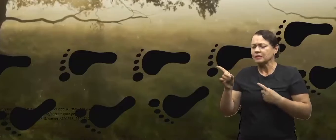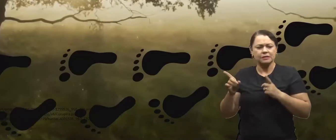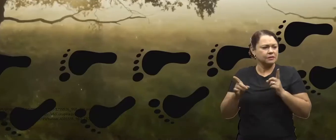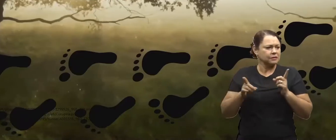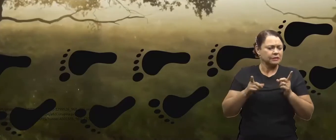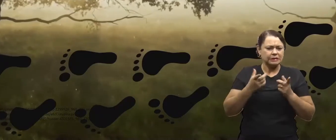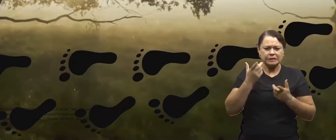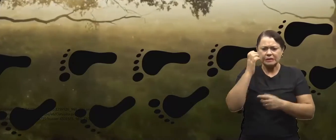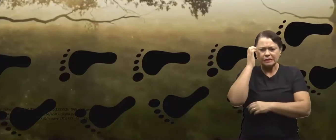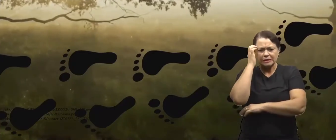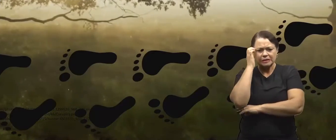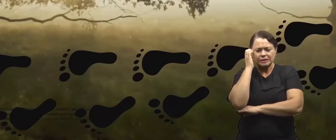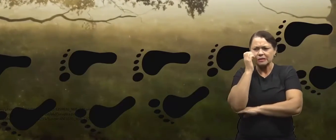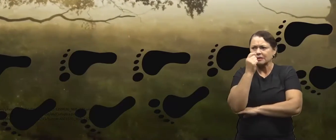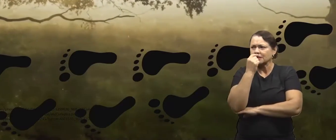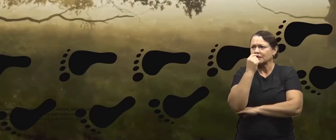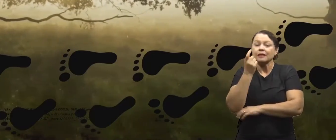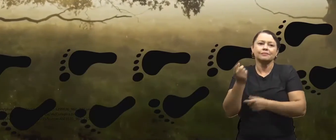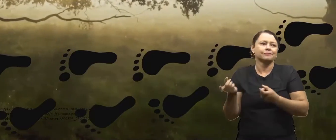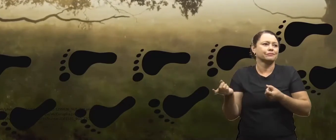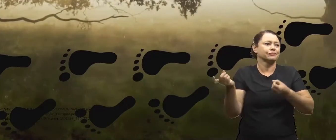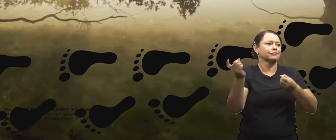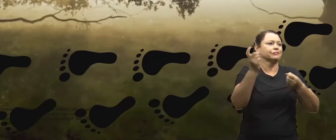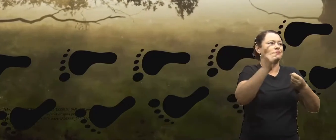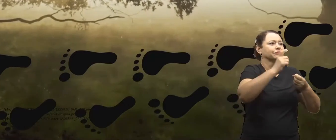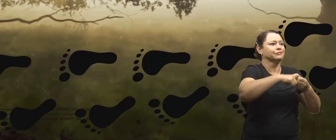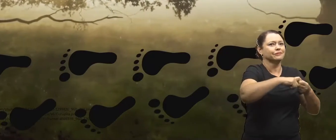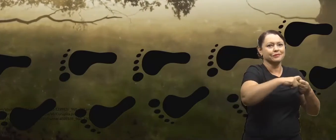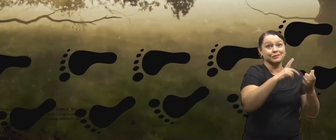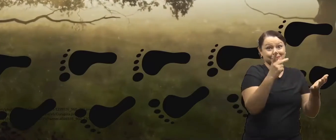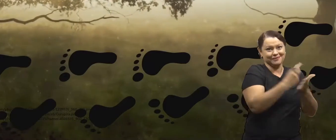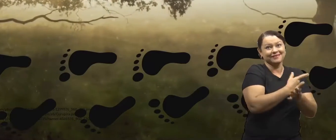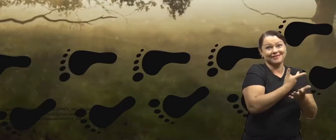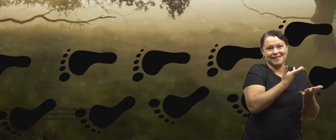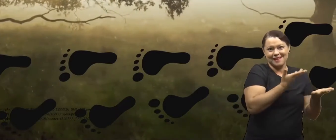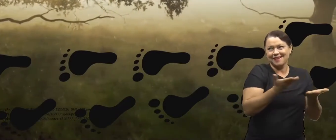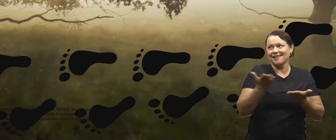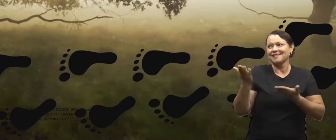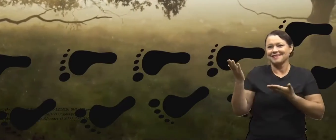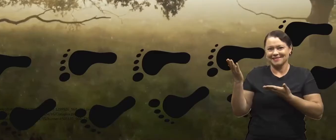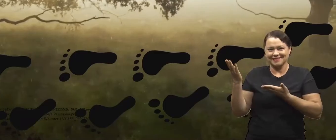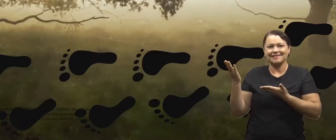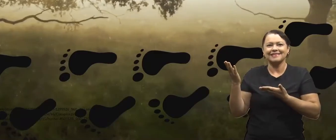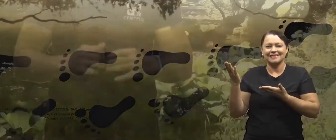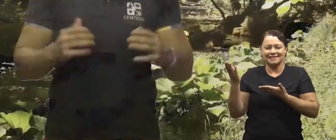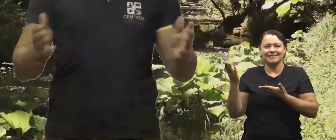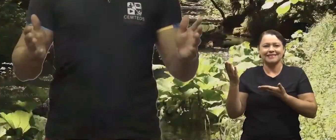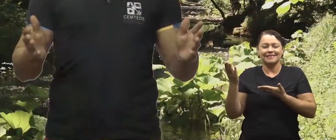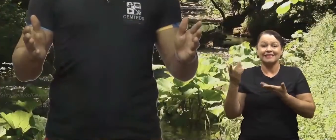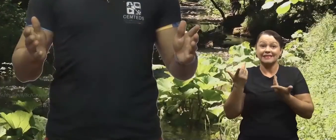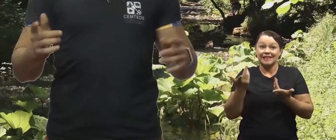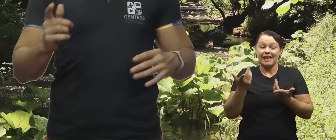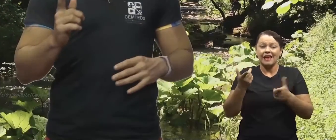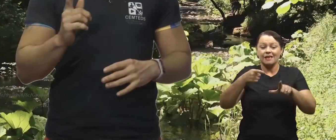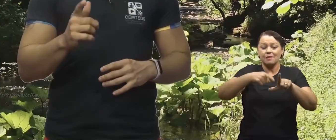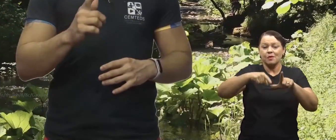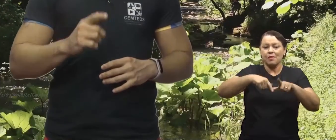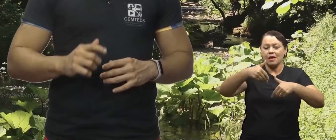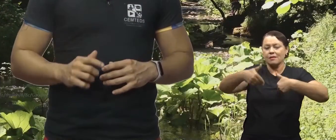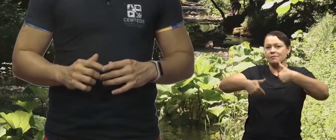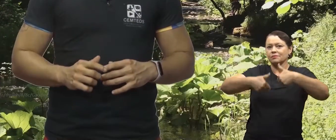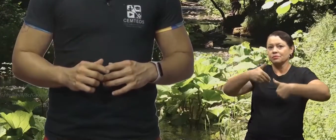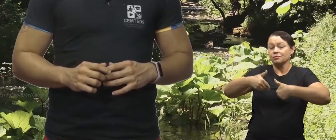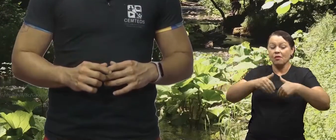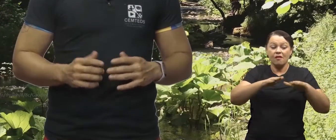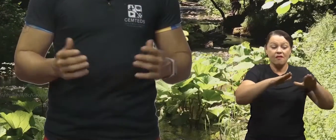outro lado. O que ele fez? Foi atrás, na direção errada. Pelo lado errado, o Curupira